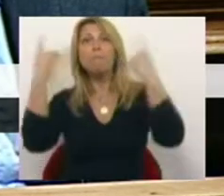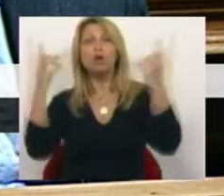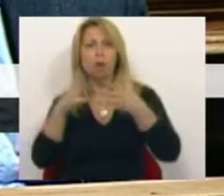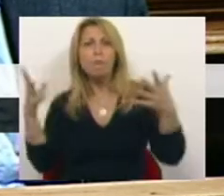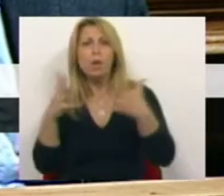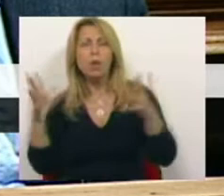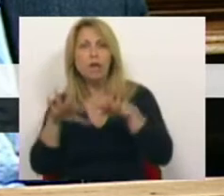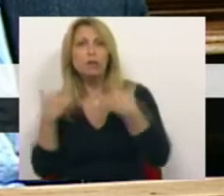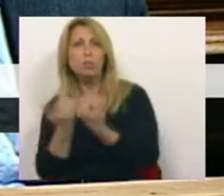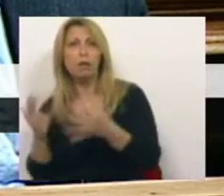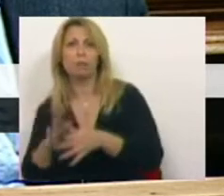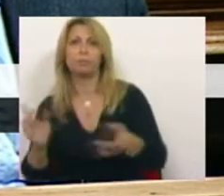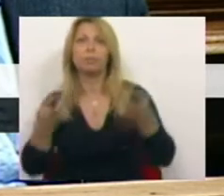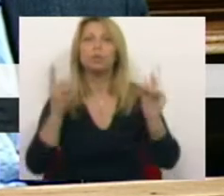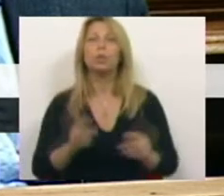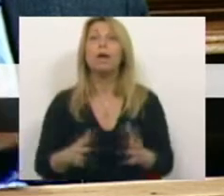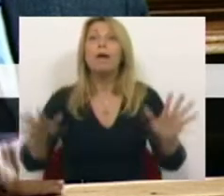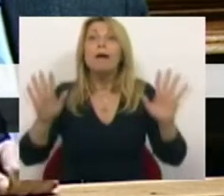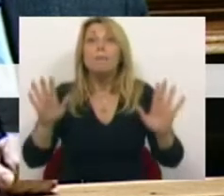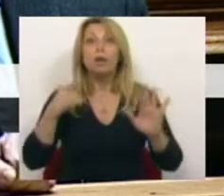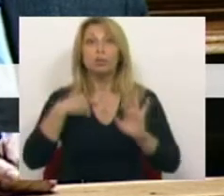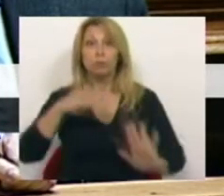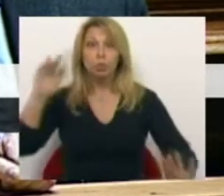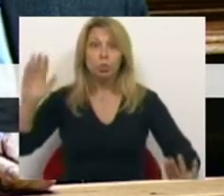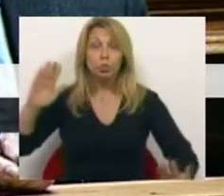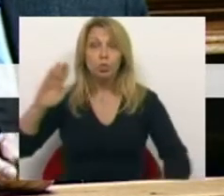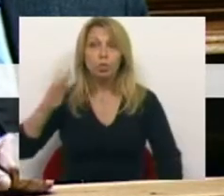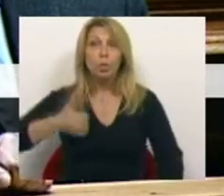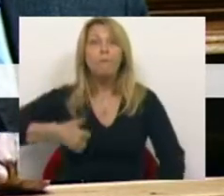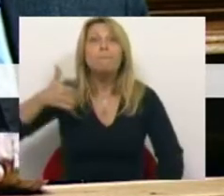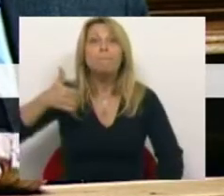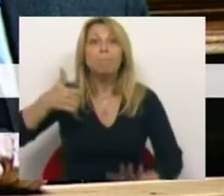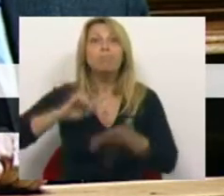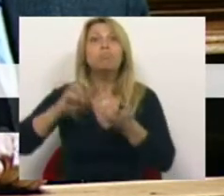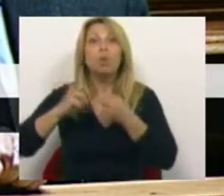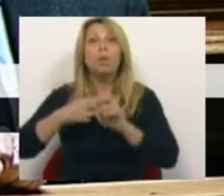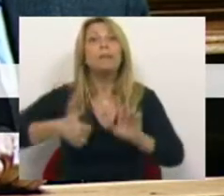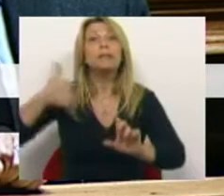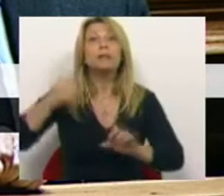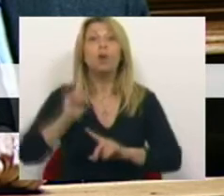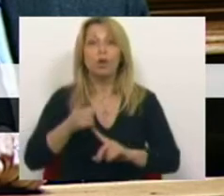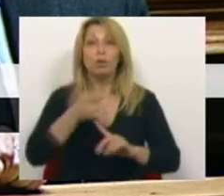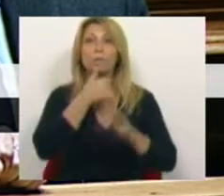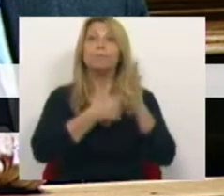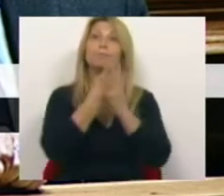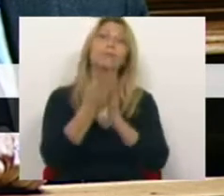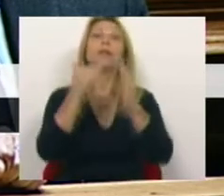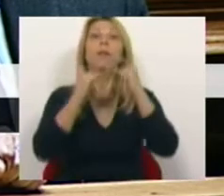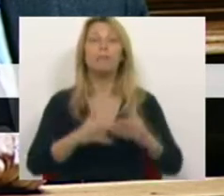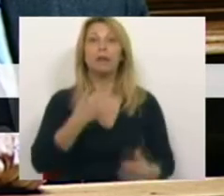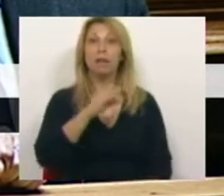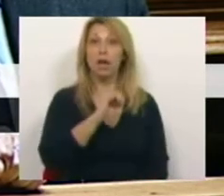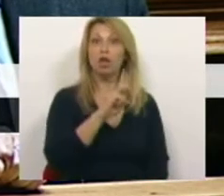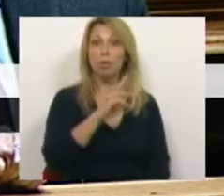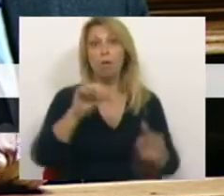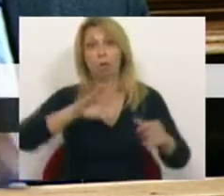social. Mas o principal problema é que a medida de redução da TSU é má para o país, é má